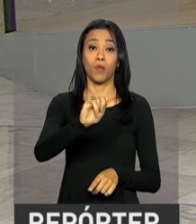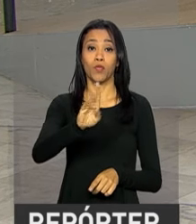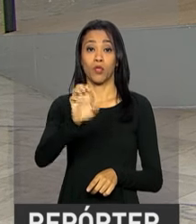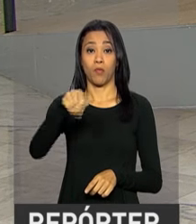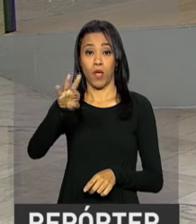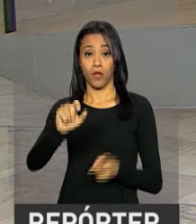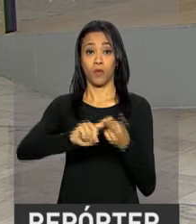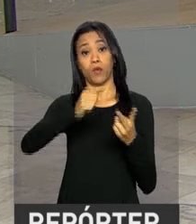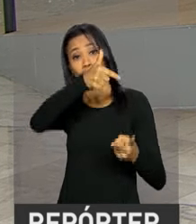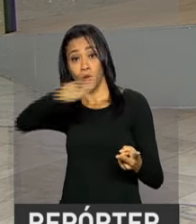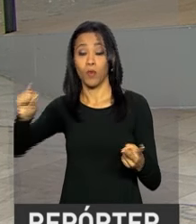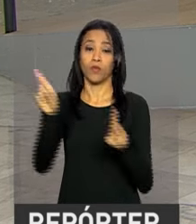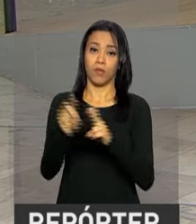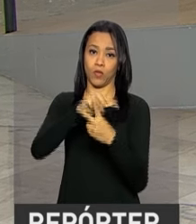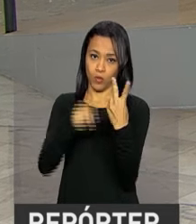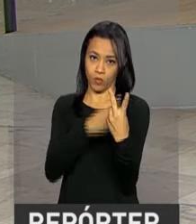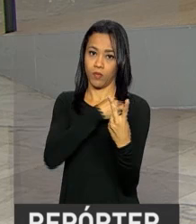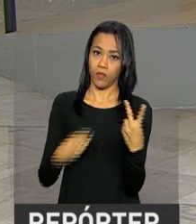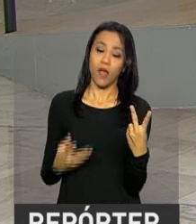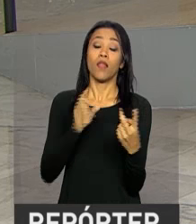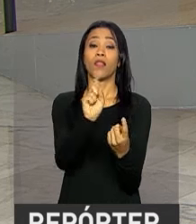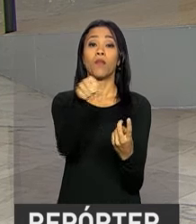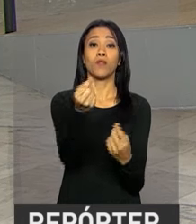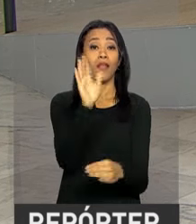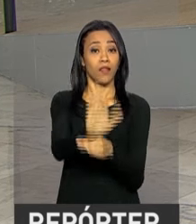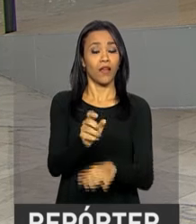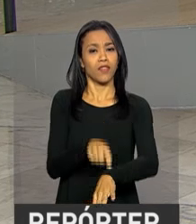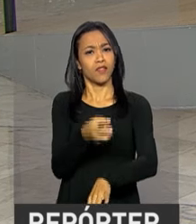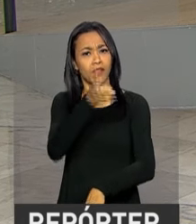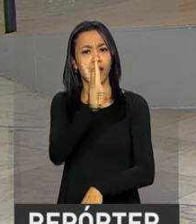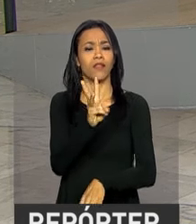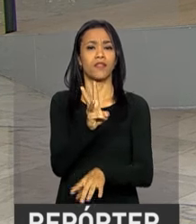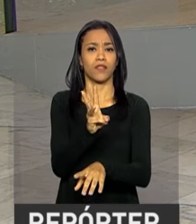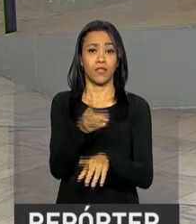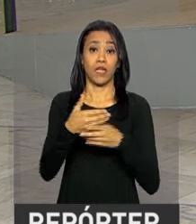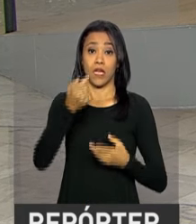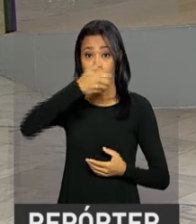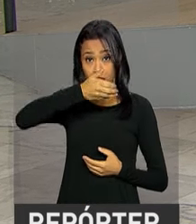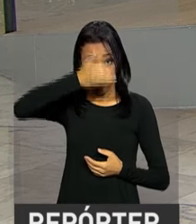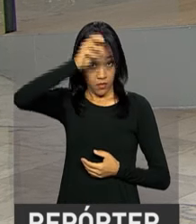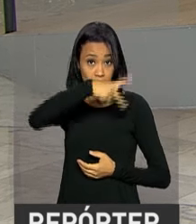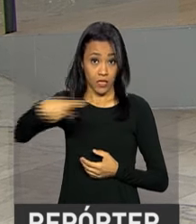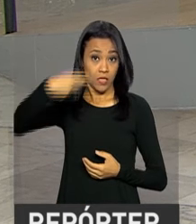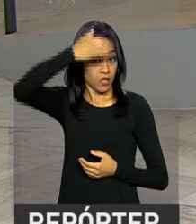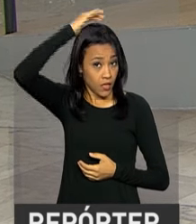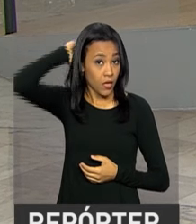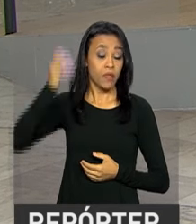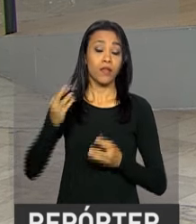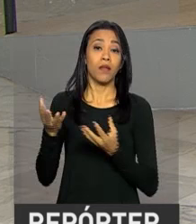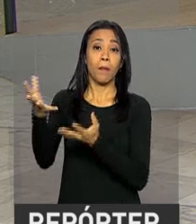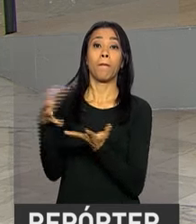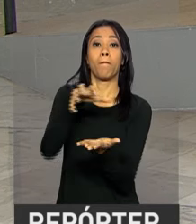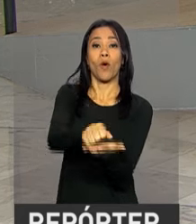Magi ainda na agenda do presidente em exercício à tarde às 3 horas da tarde o presidente Michel Temer dá Posse ao novo presidente